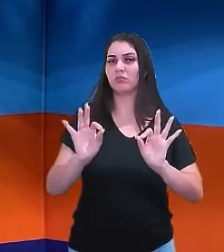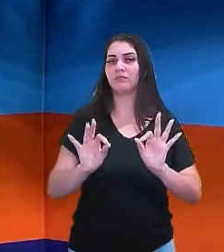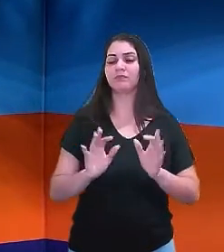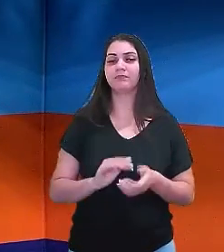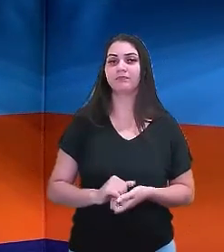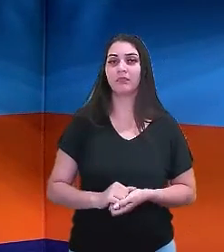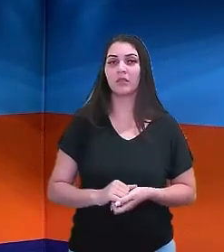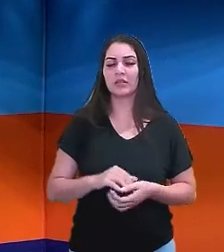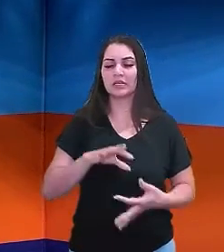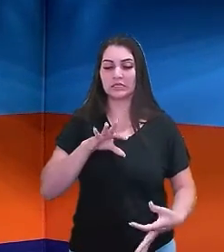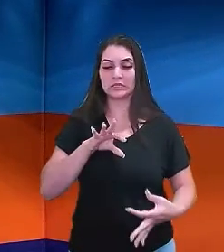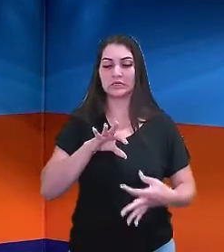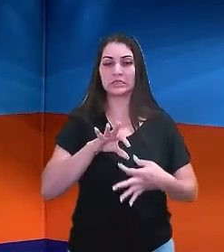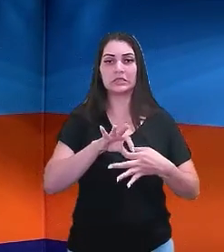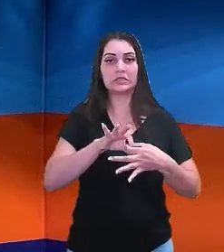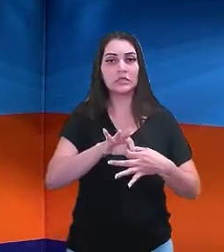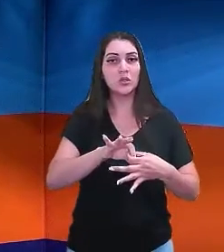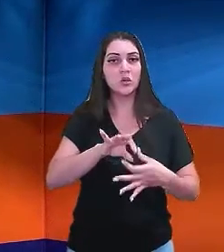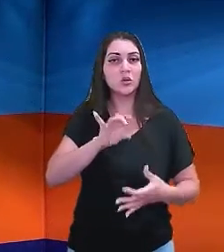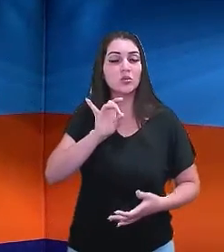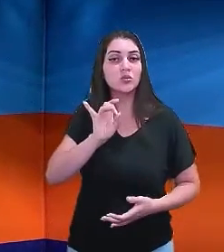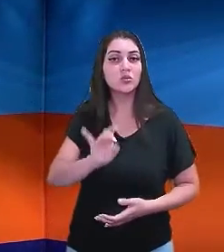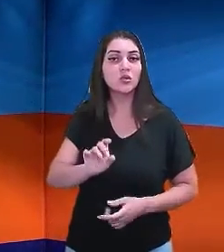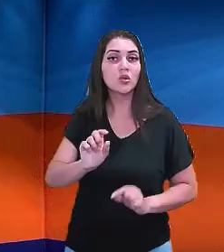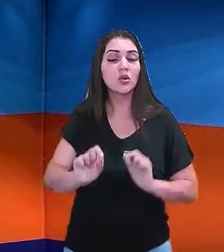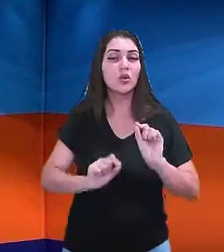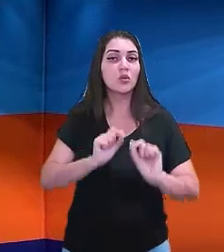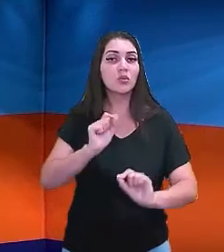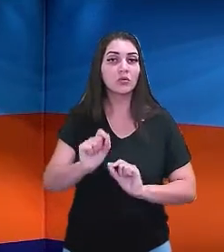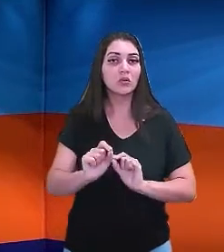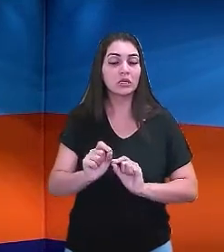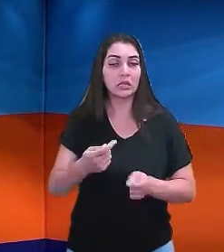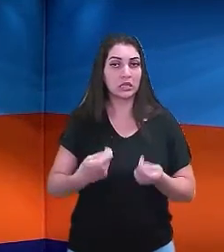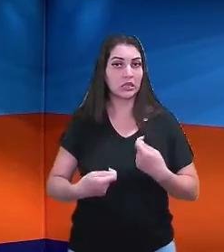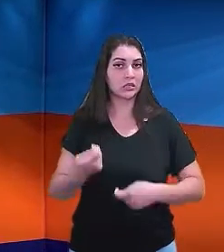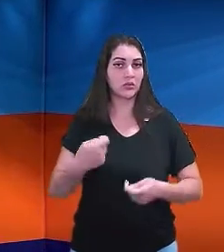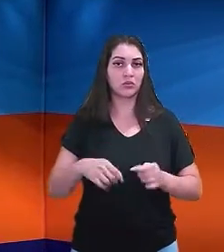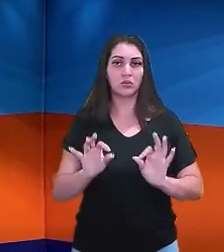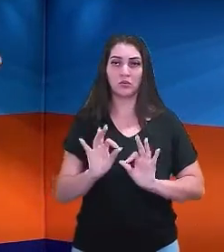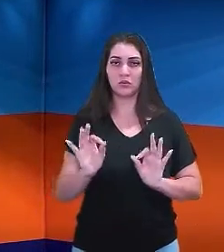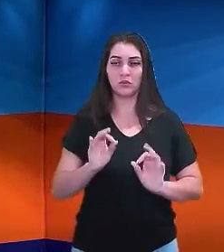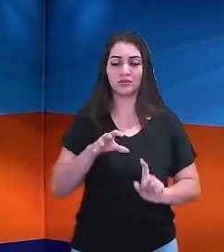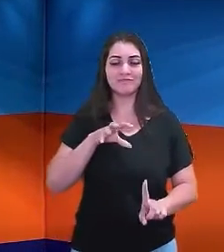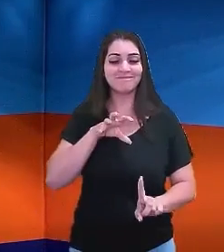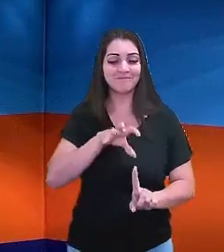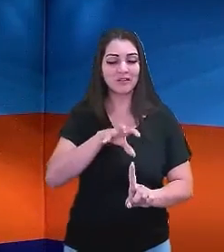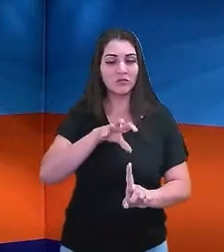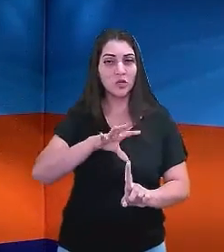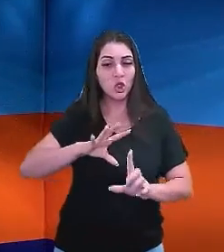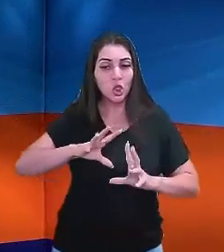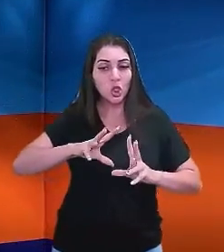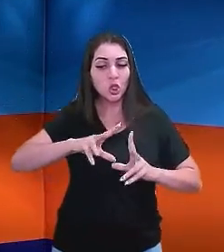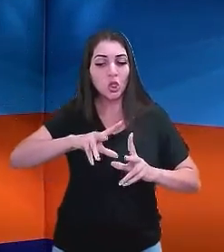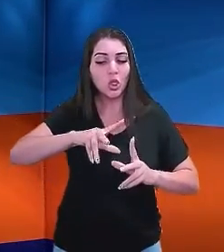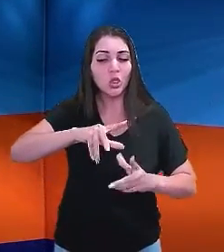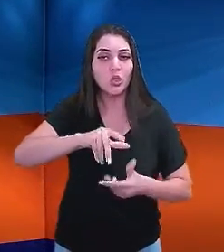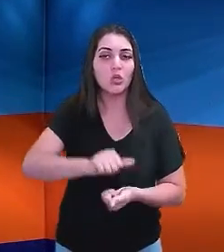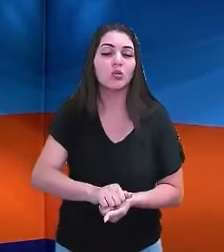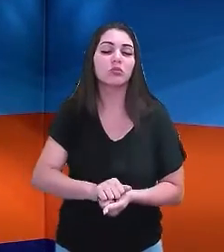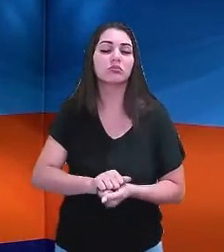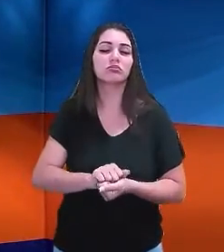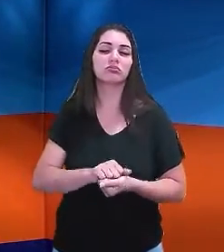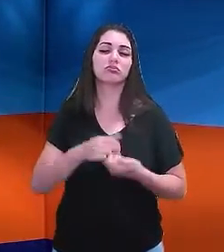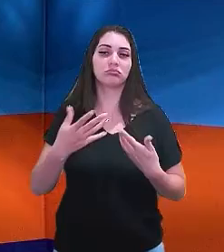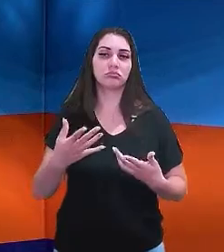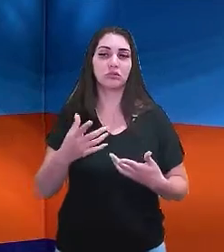não ficou ligadas apenas à questão econômica. Influenciou todo, do ponto